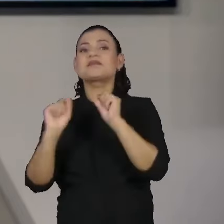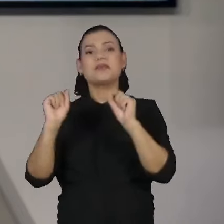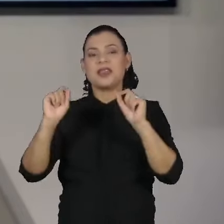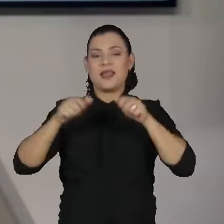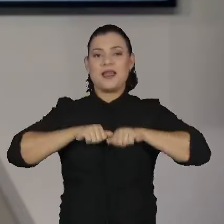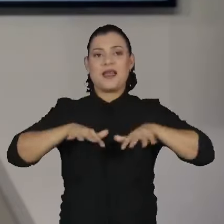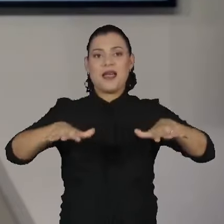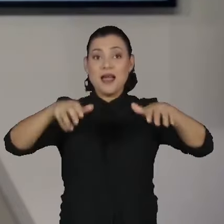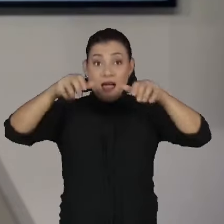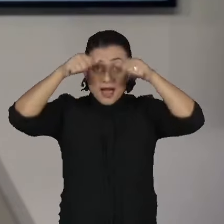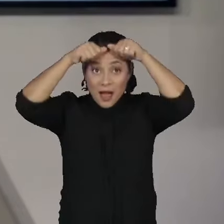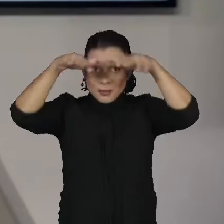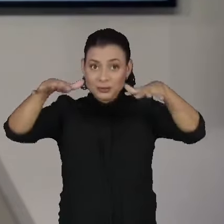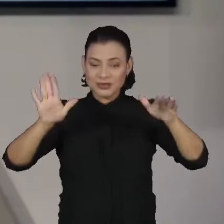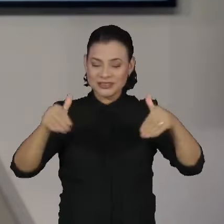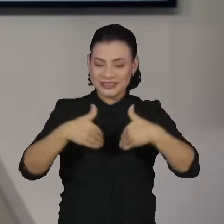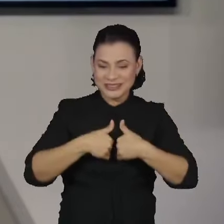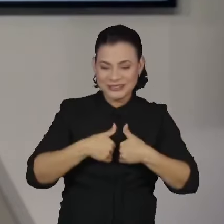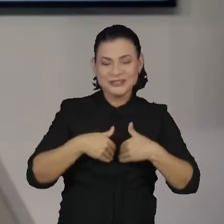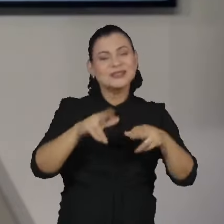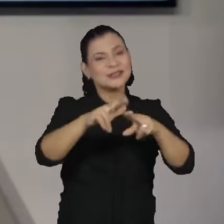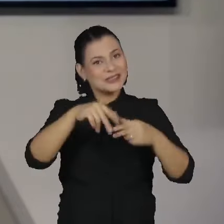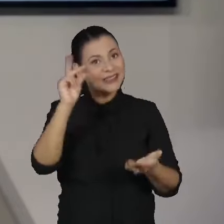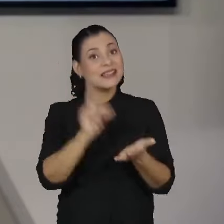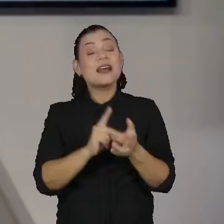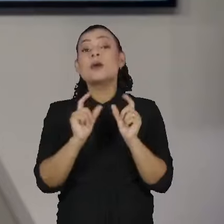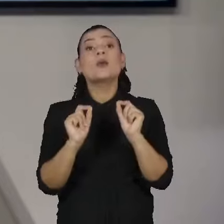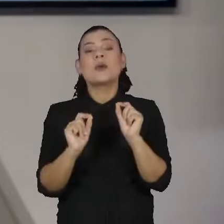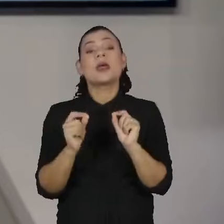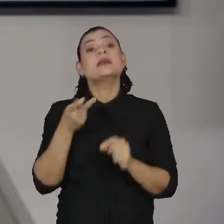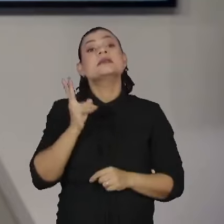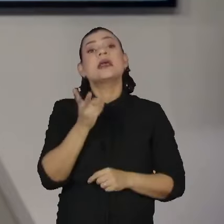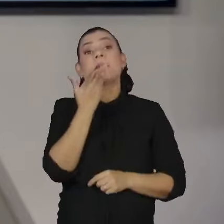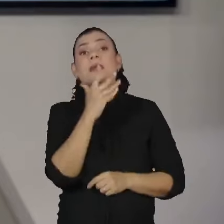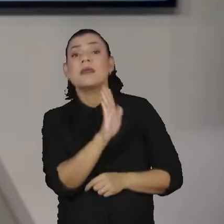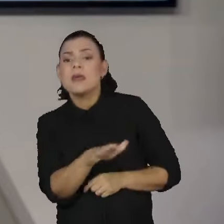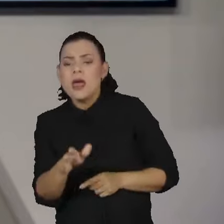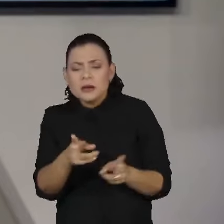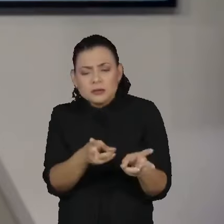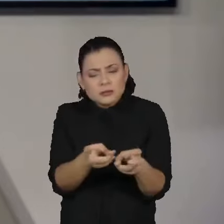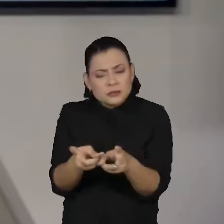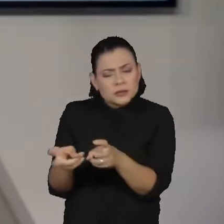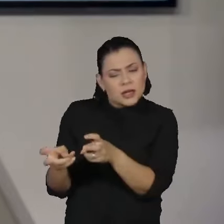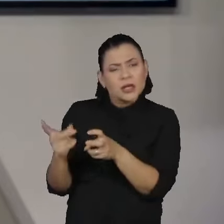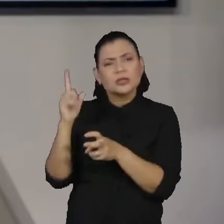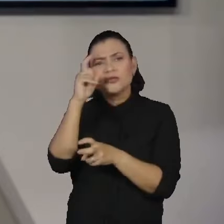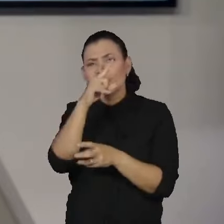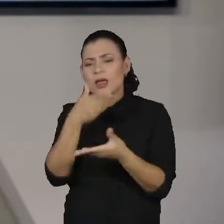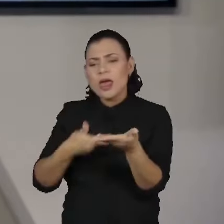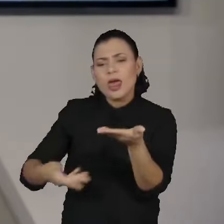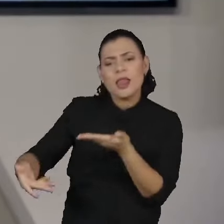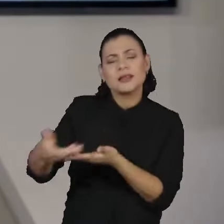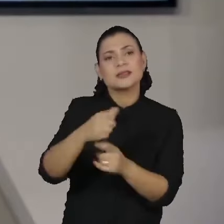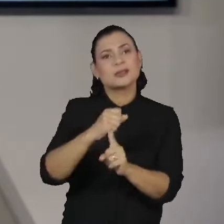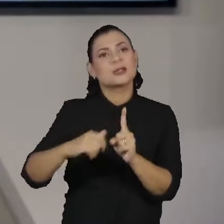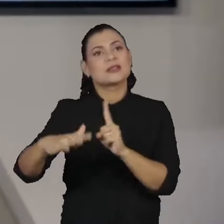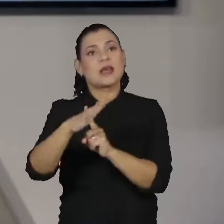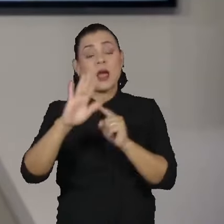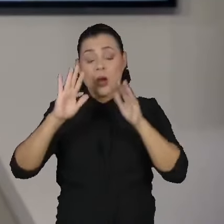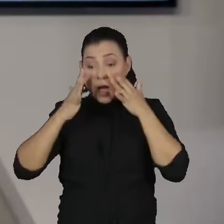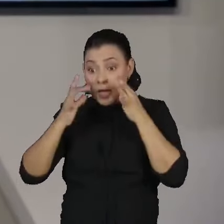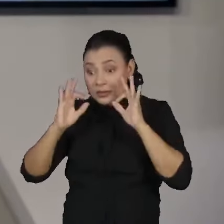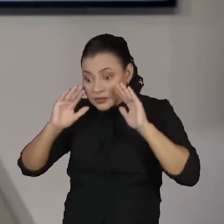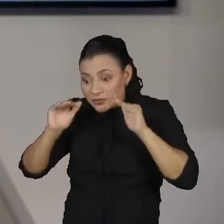à suspeita de autismo aparecem quase sempre na primeira infância, como dificuldades sociais, de foco,